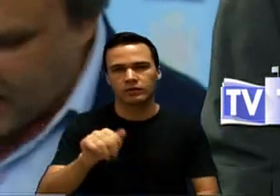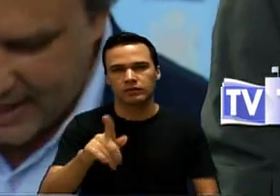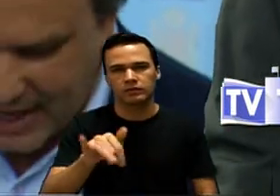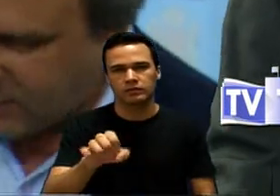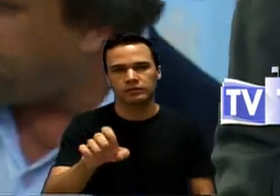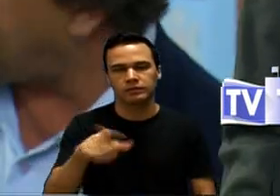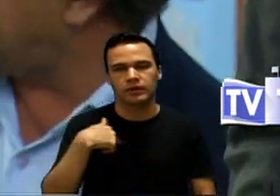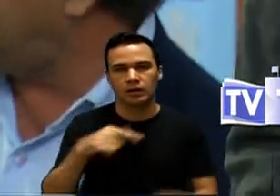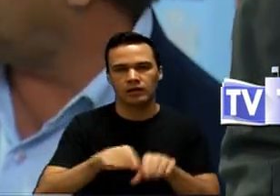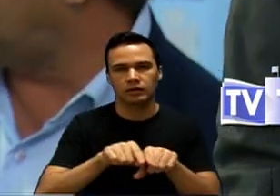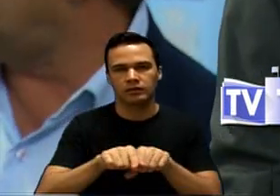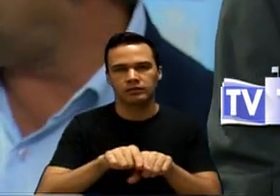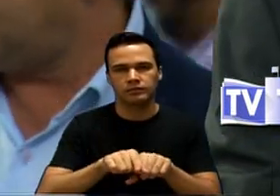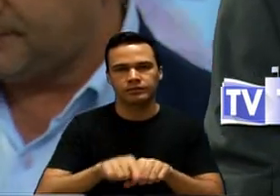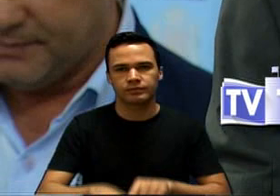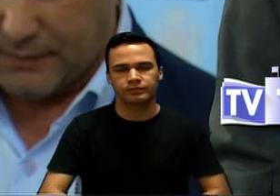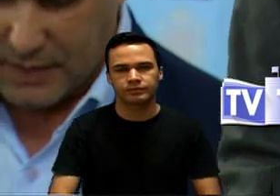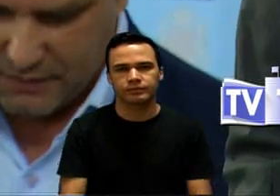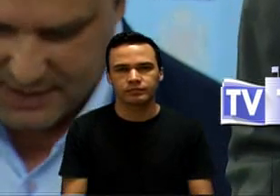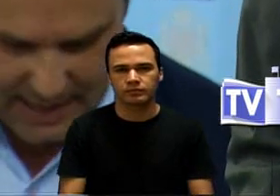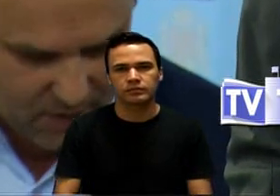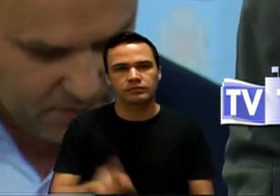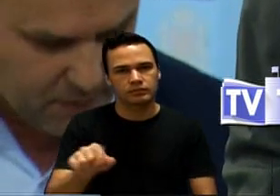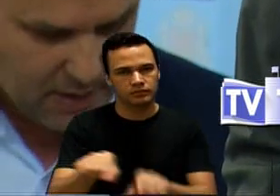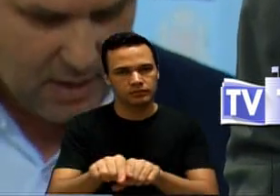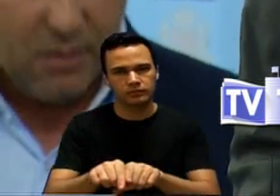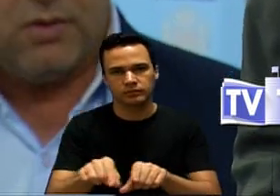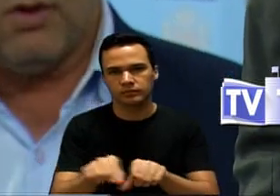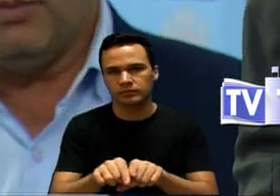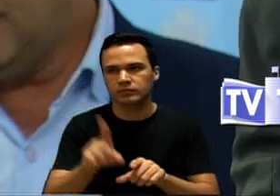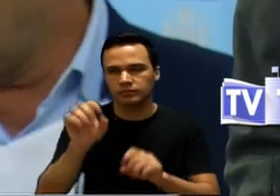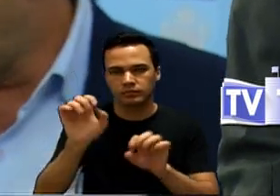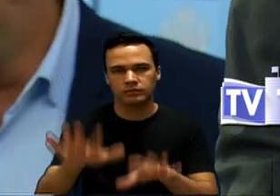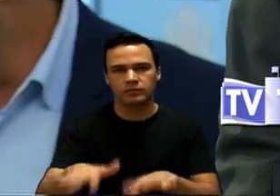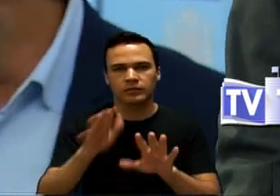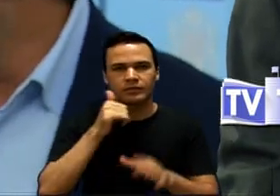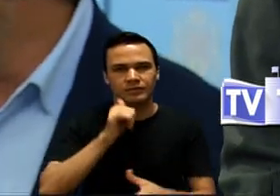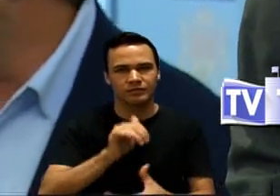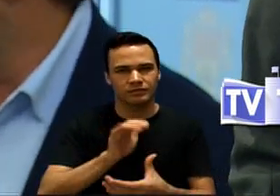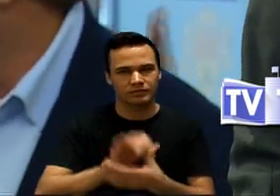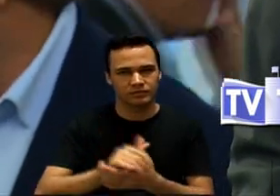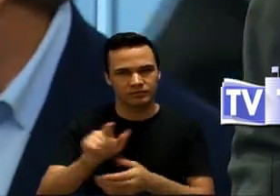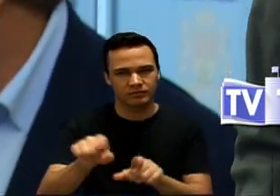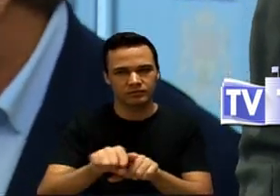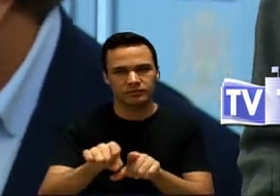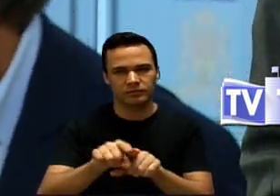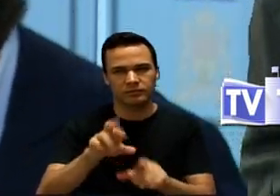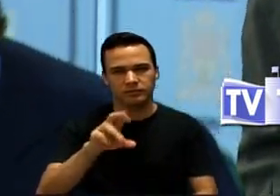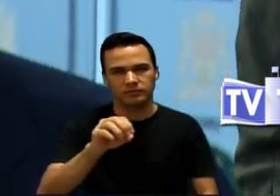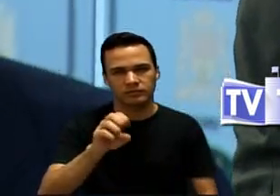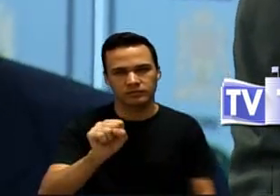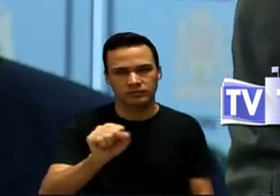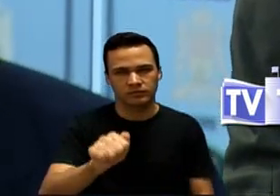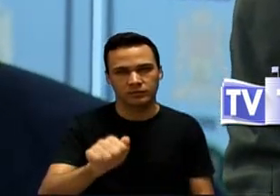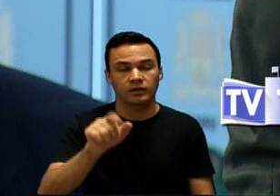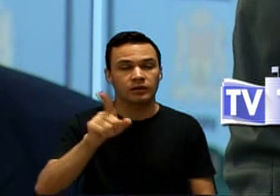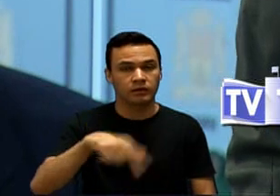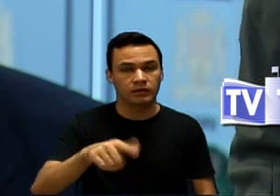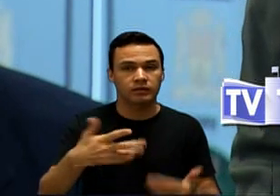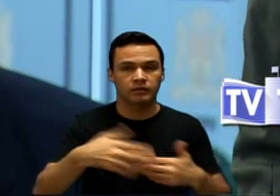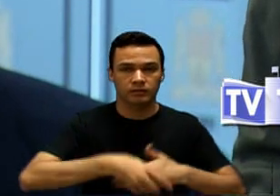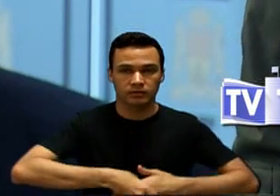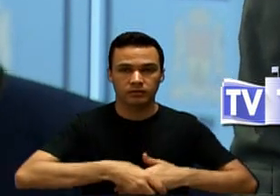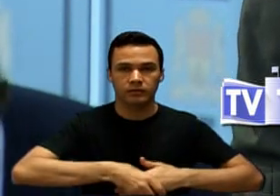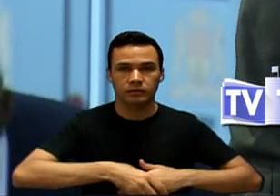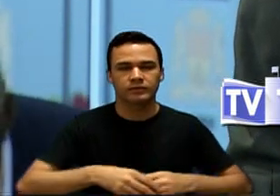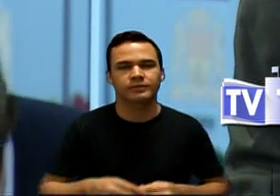Filho. Faixa preta de jiu-jitsu ali, né, Roquinho? Deus abençoe. A minha esposa Aline Rosa Militão. Senhor presidente, queria cumprimentar, começando